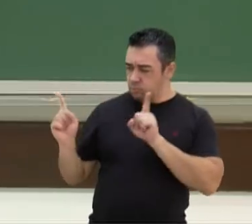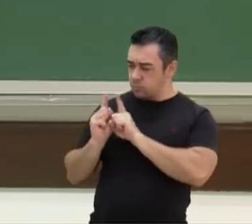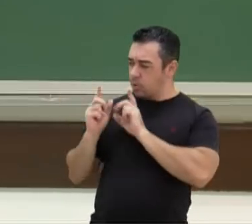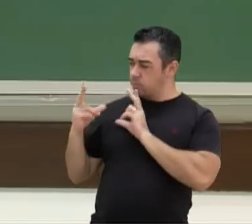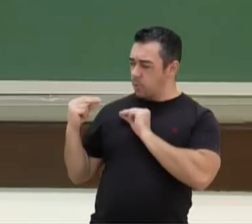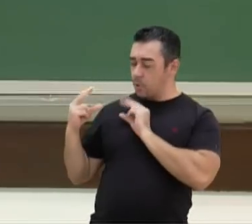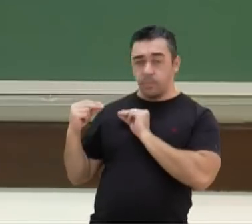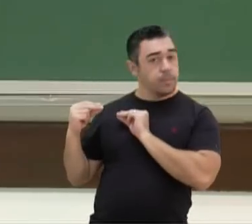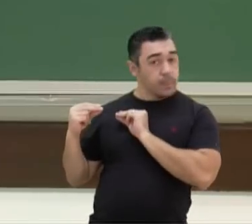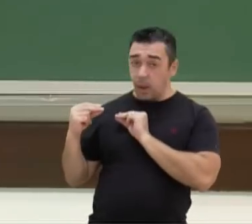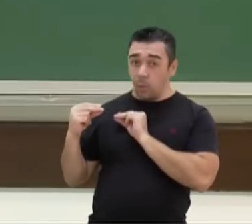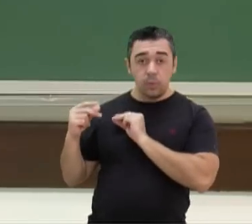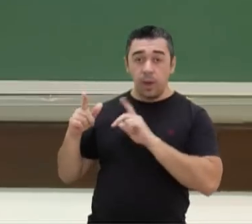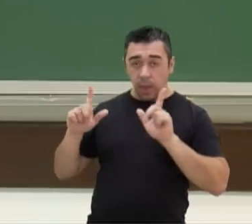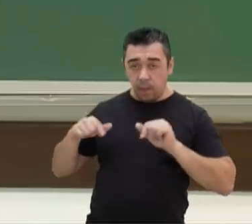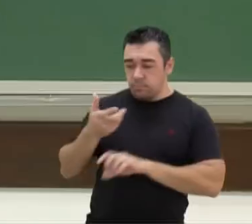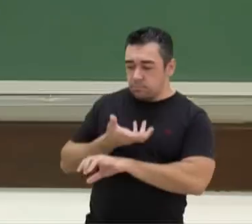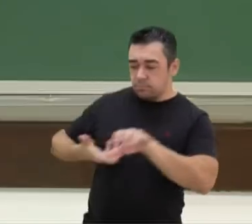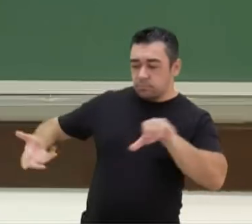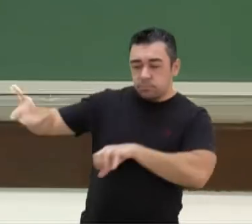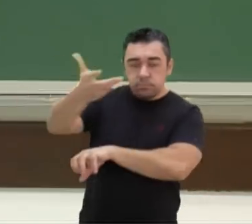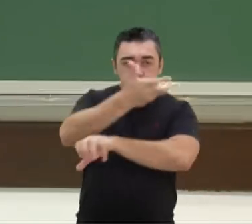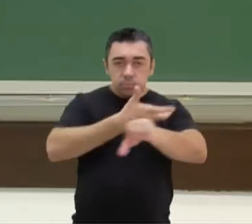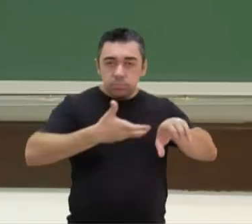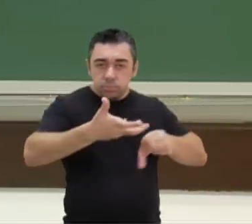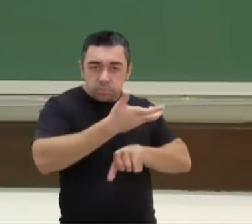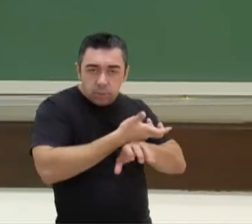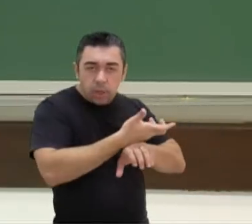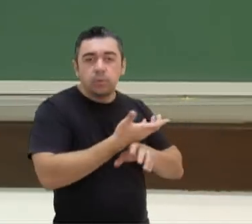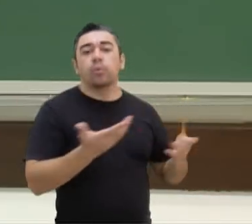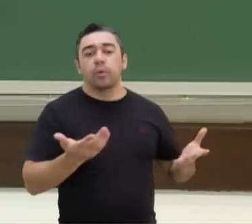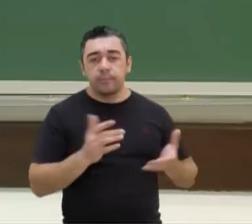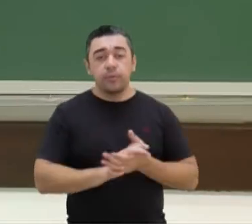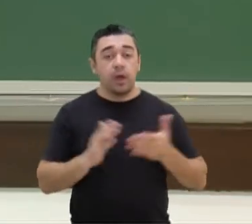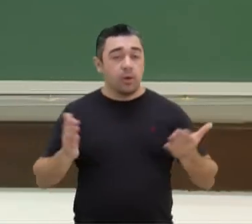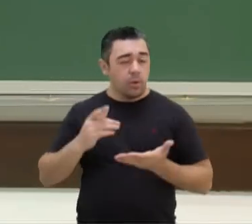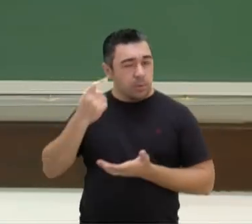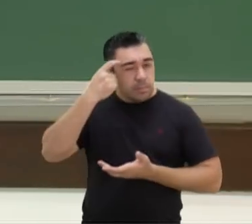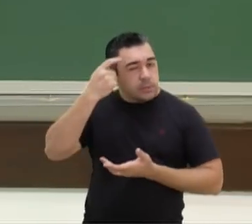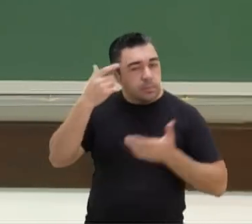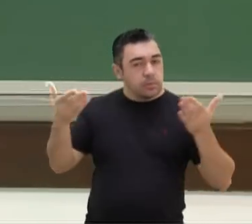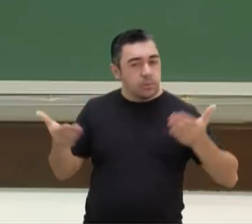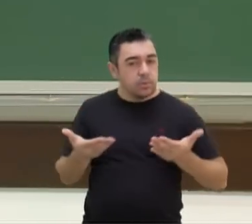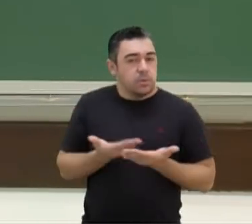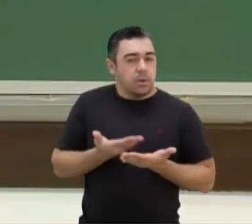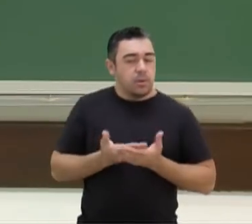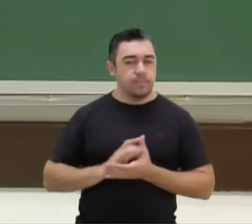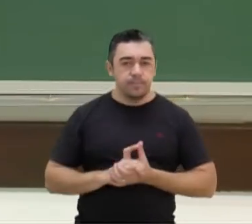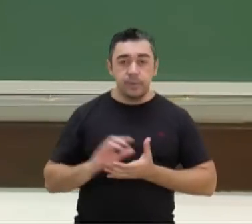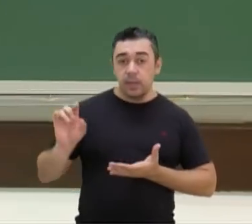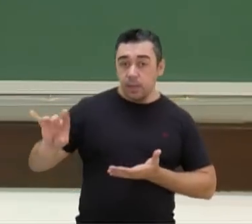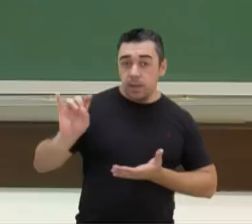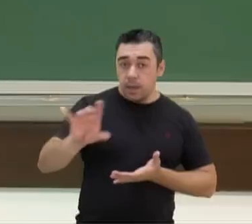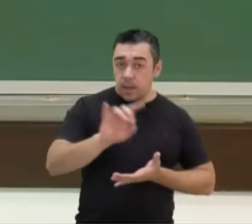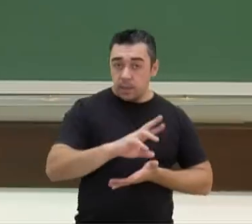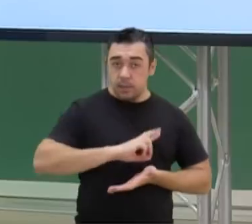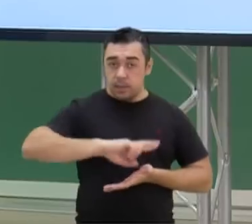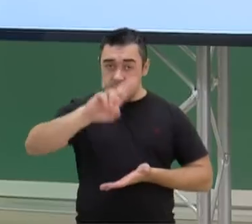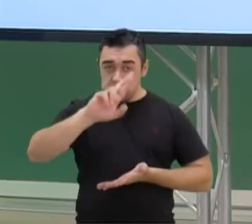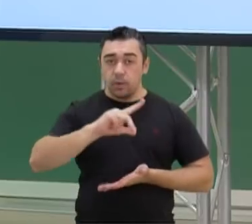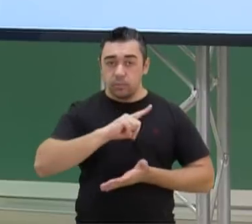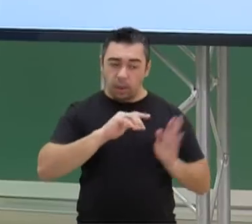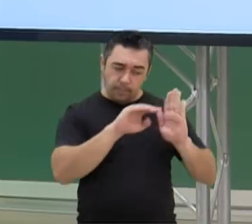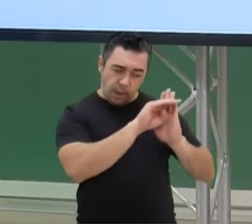isso? Pois bem, partimos daqui a reflexão da aula de hoje. Cada religião possui